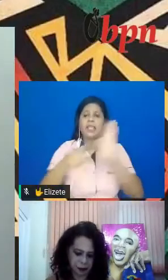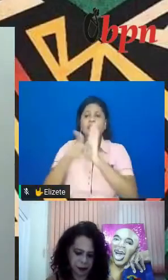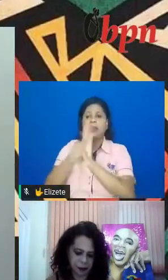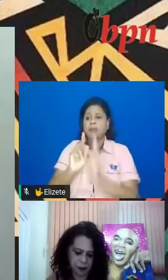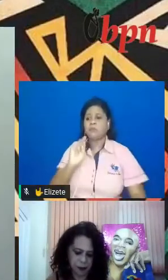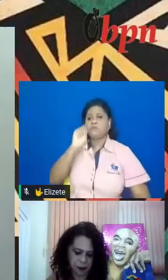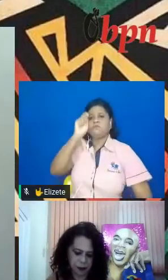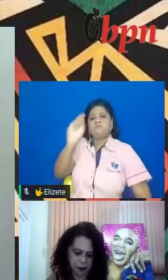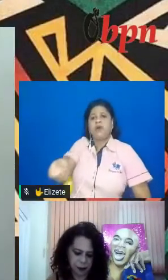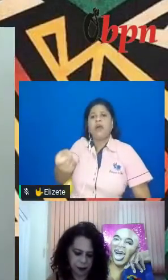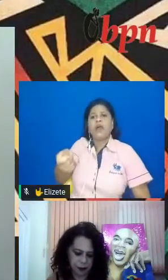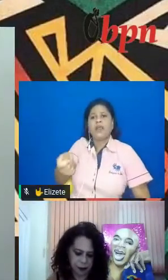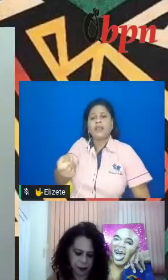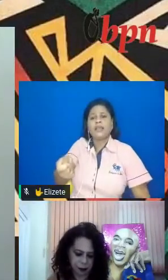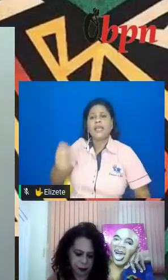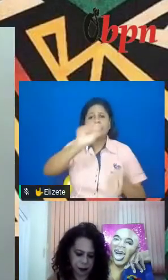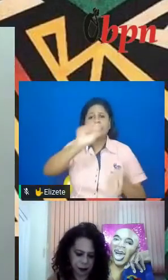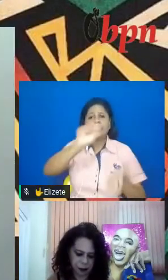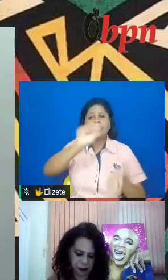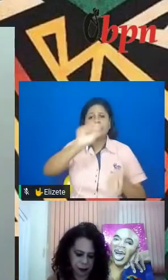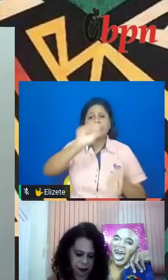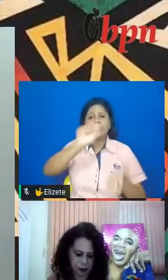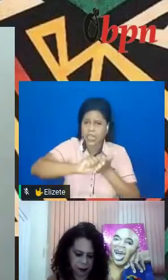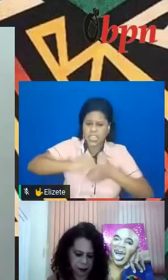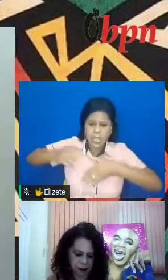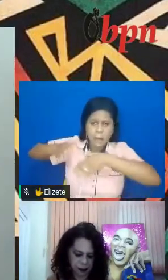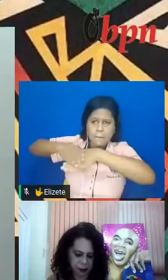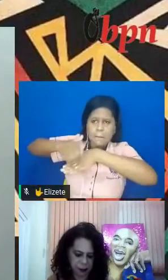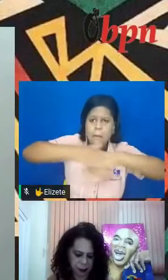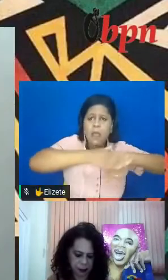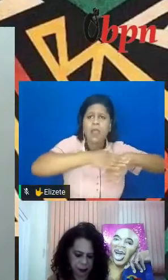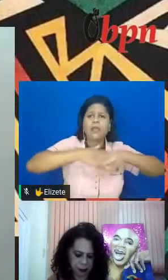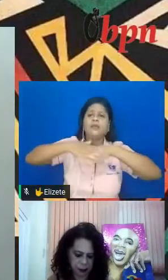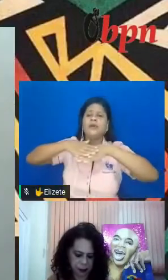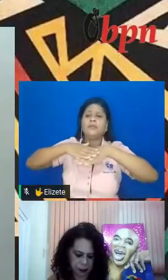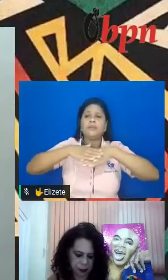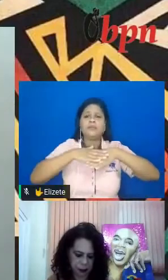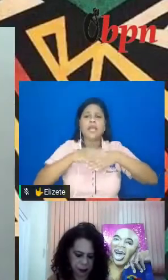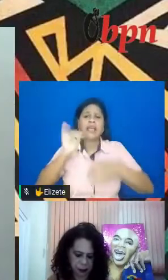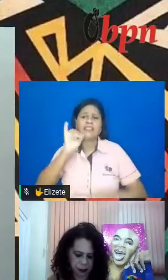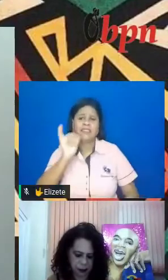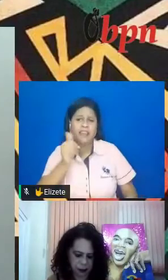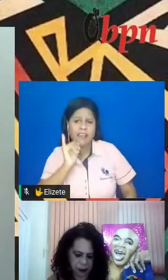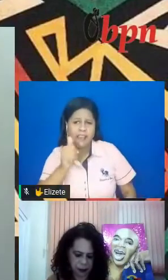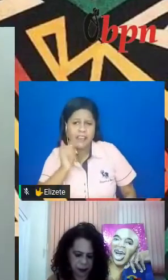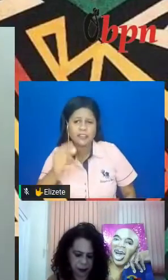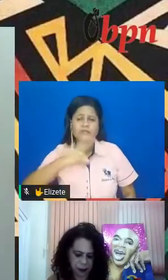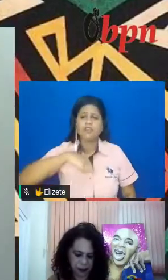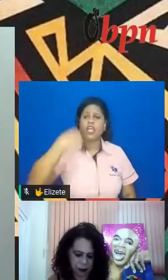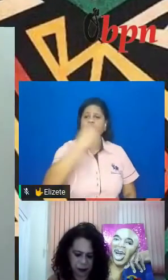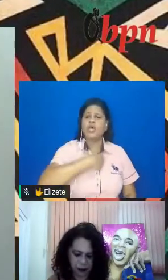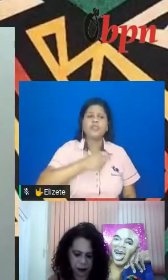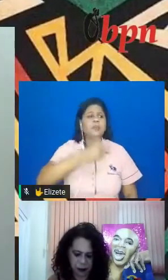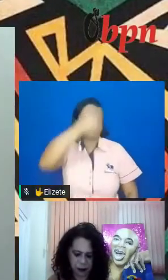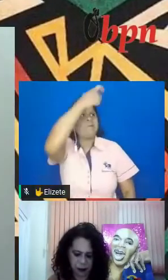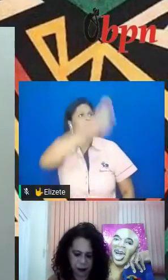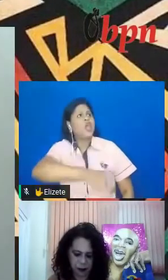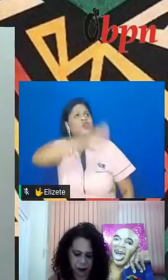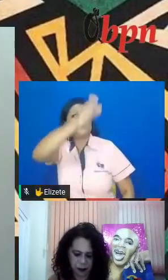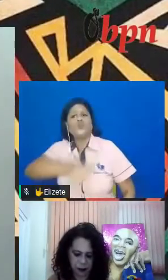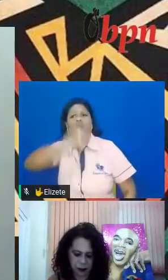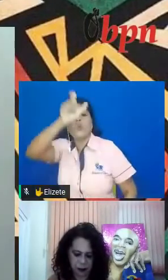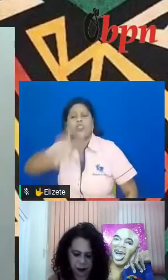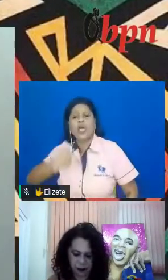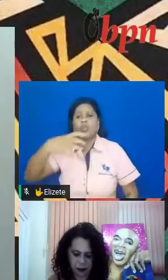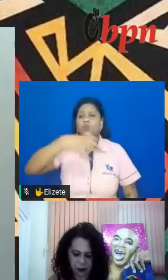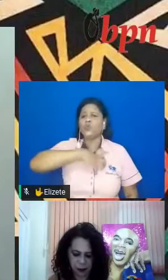nossas escritas, sobre os nossos enredos, sobre os nossos personagens, sobre as nossas maneiras de